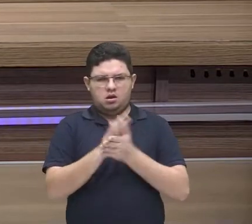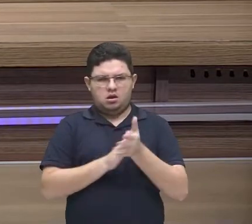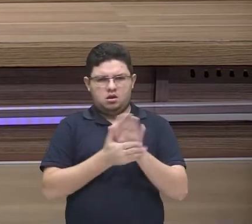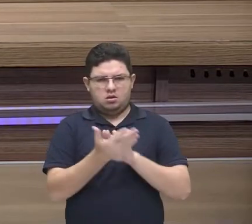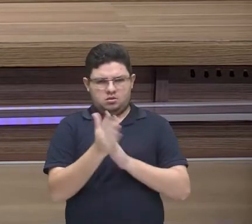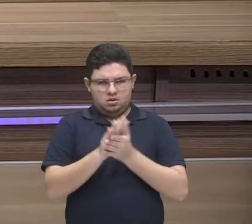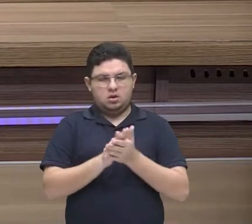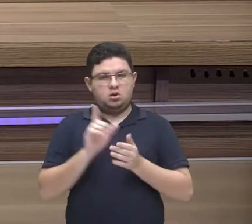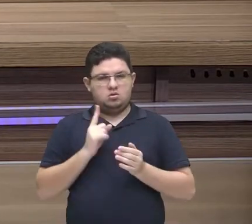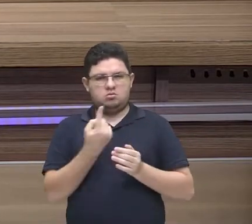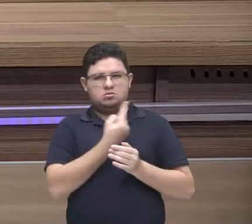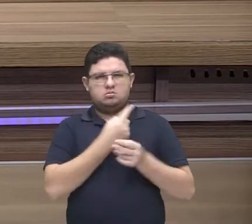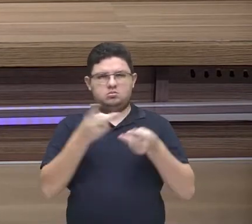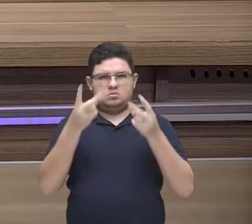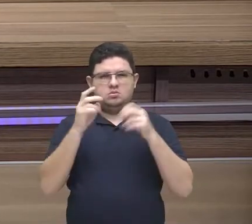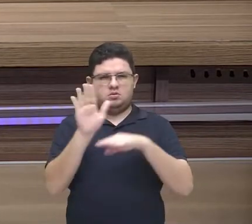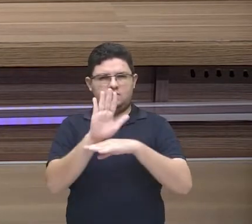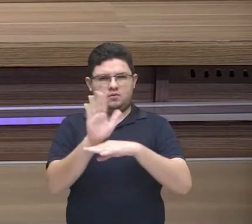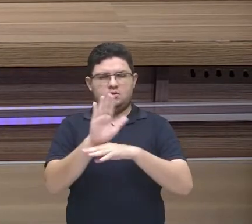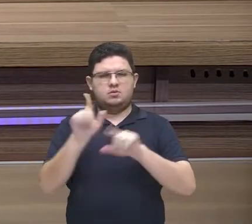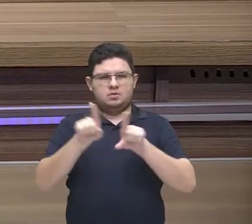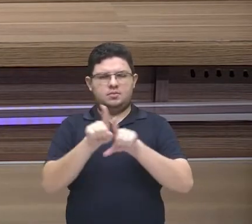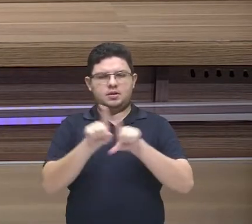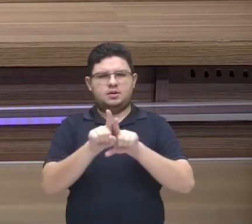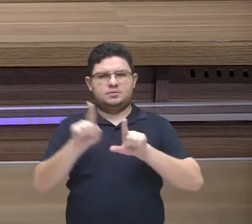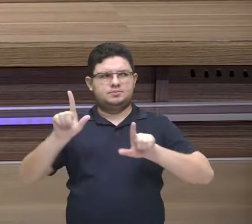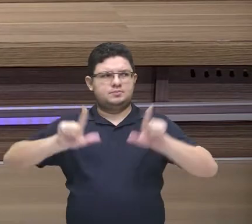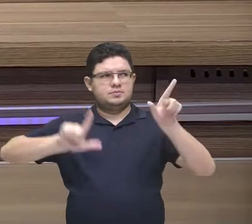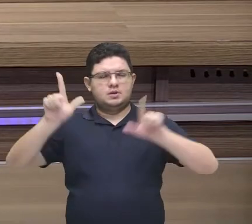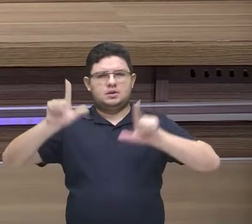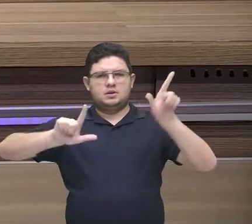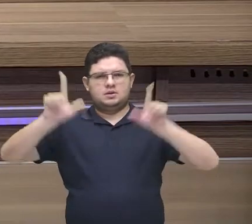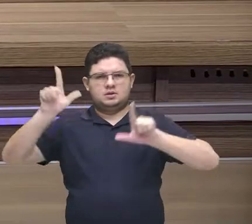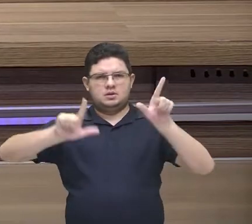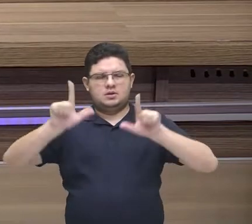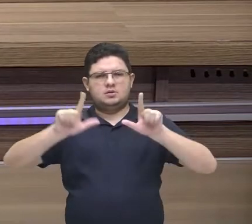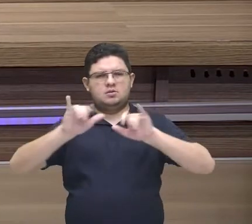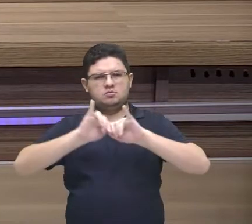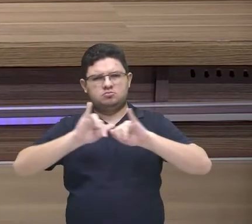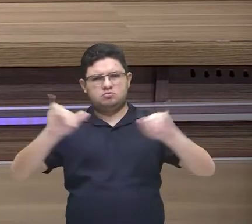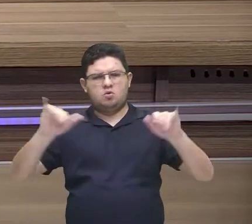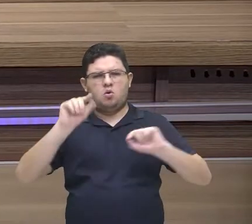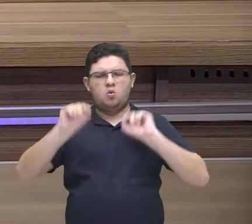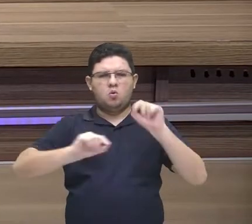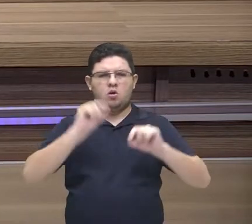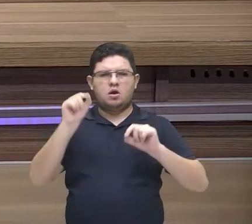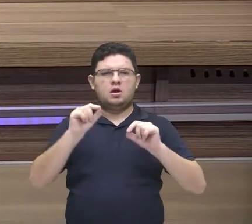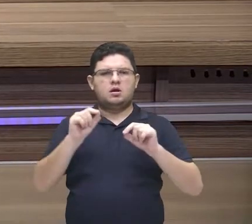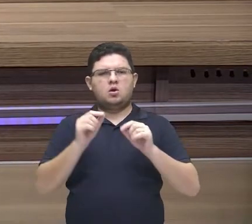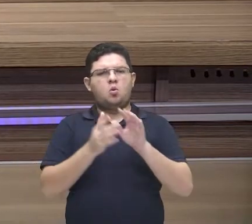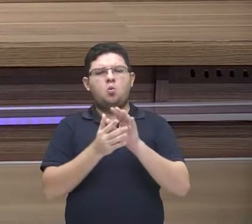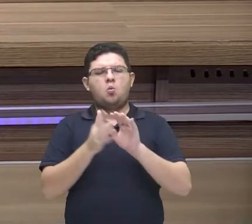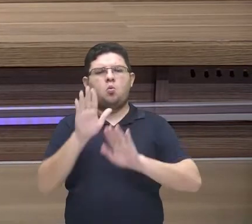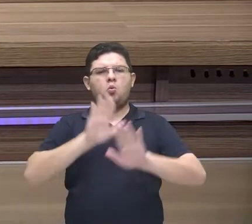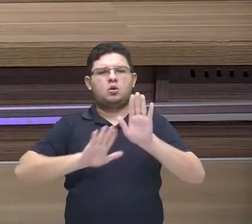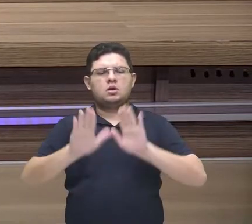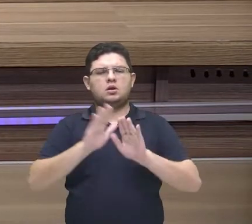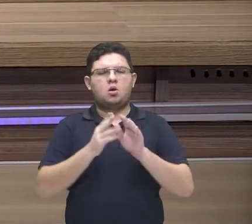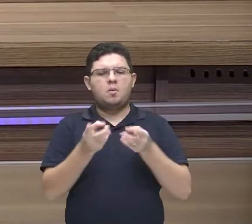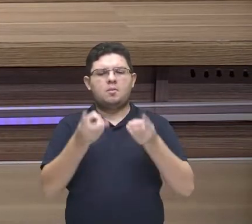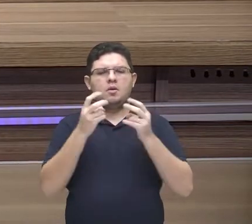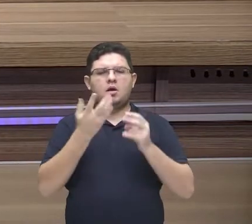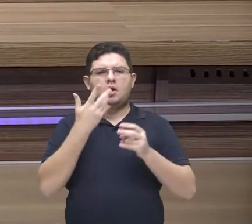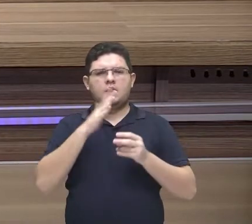filmes e muitos programas de televisão, ou infantis, ou desenho, né, que a gente não tem esse cuidado de observar uma criança que